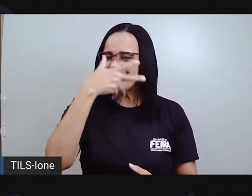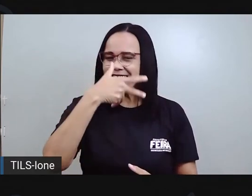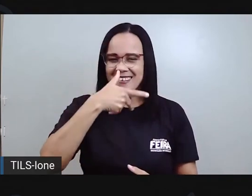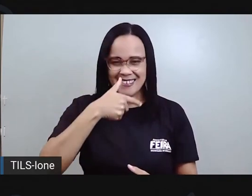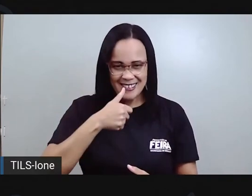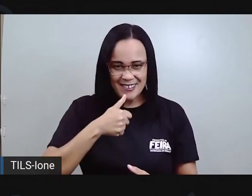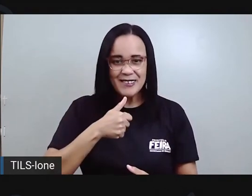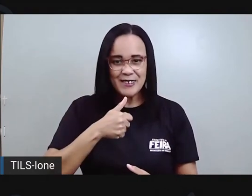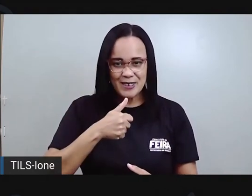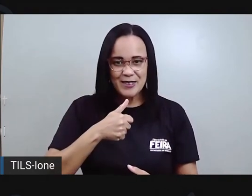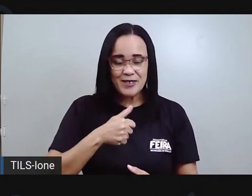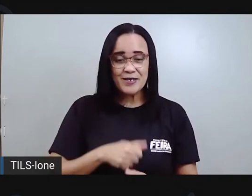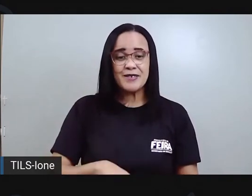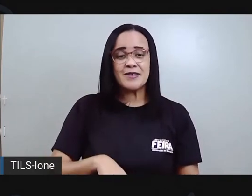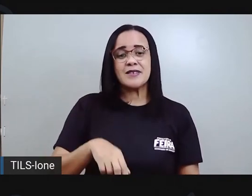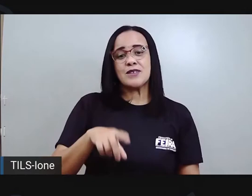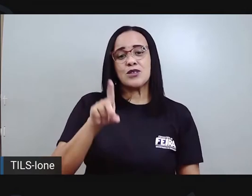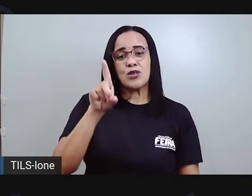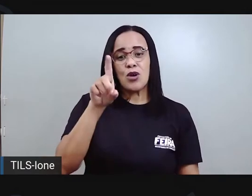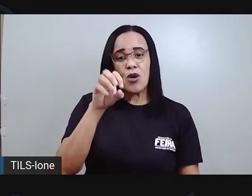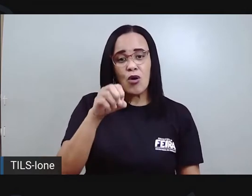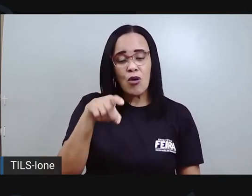Final, Gogô! Dó,